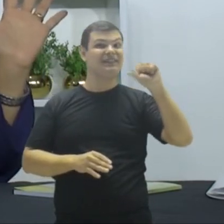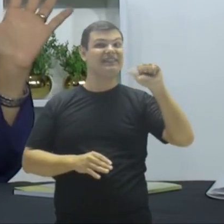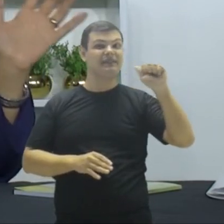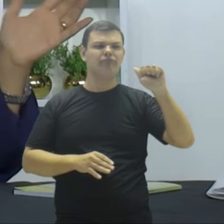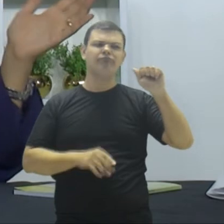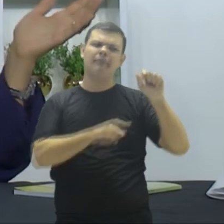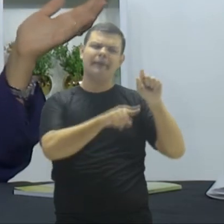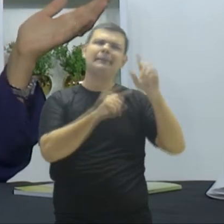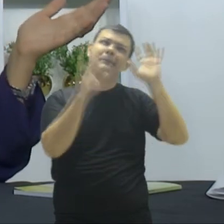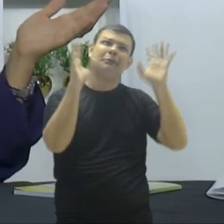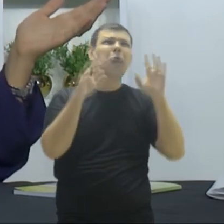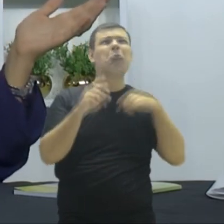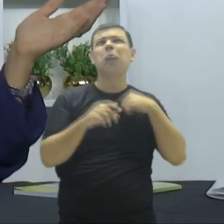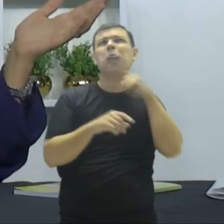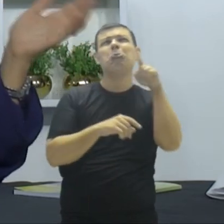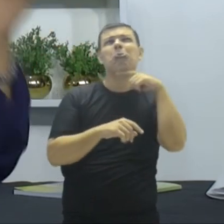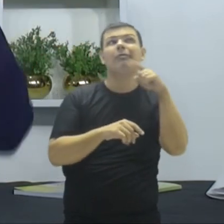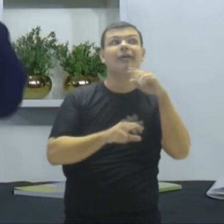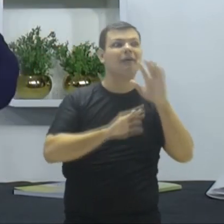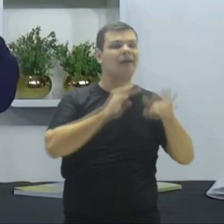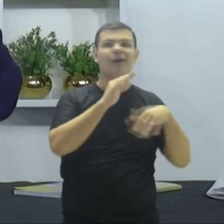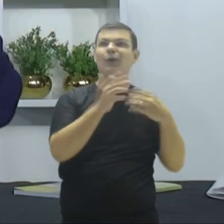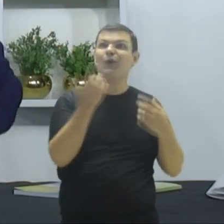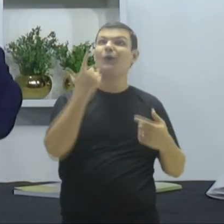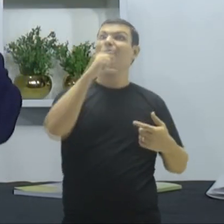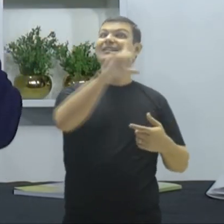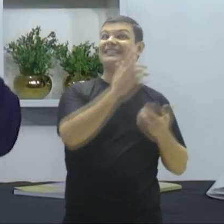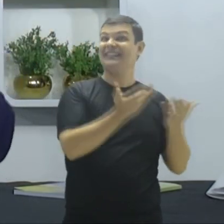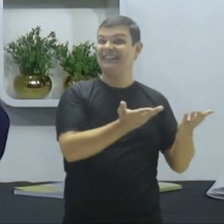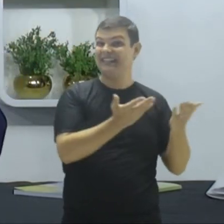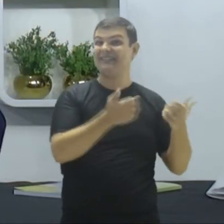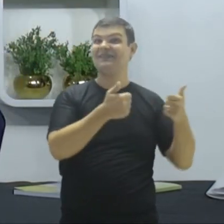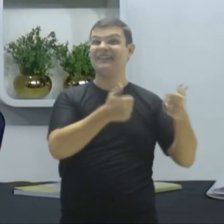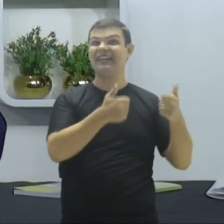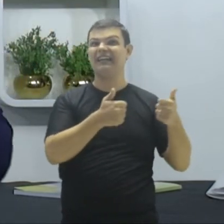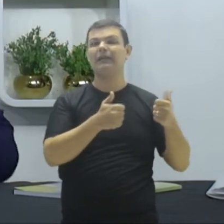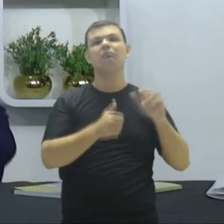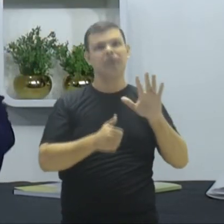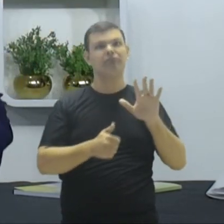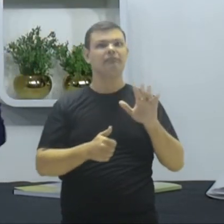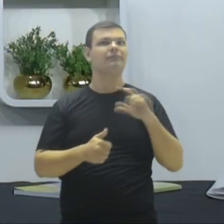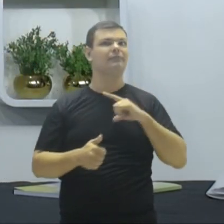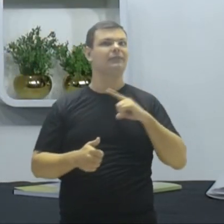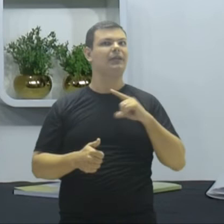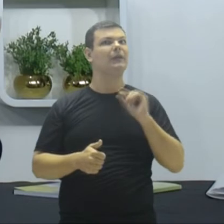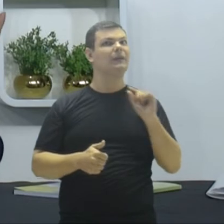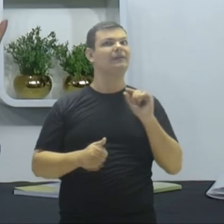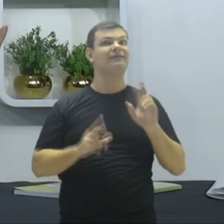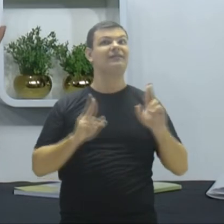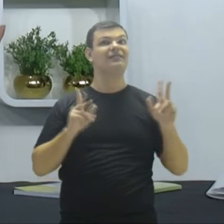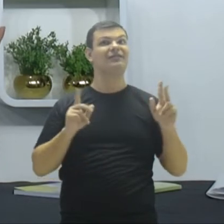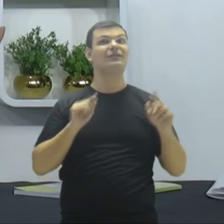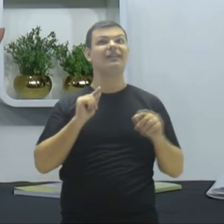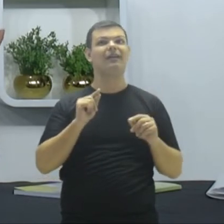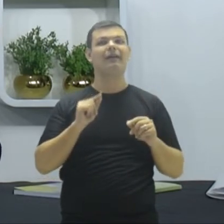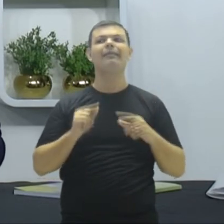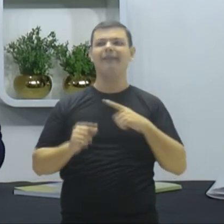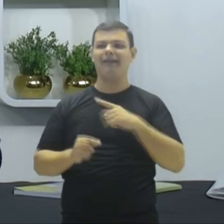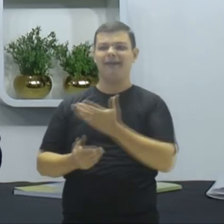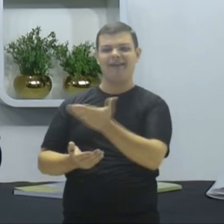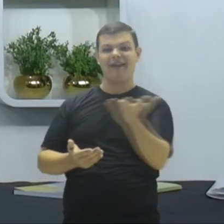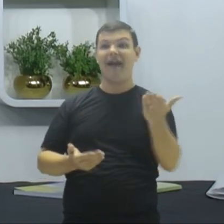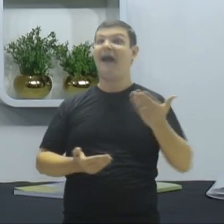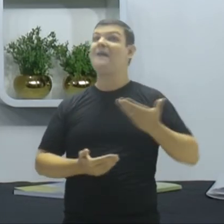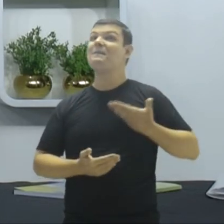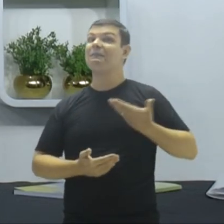especial. Mas ela conseguiu. Mas tem um detalhe também, crianças. Ela tinha as amigas. E